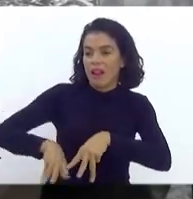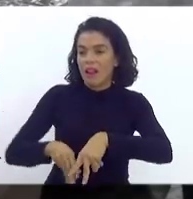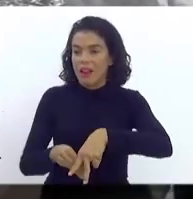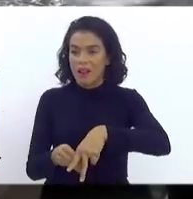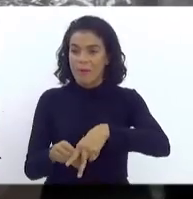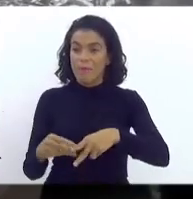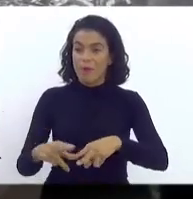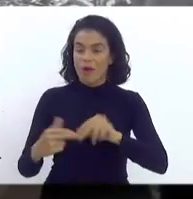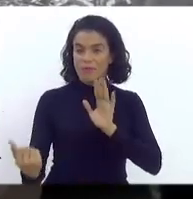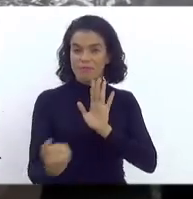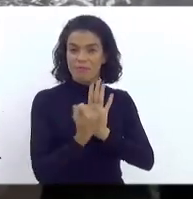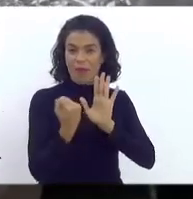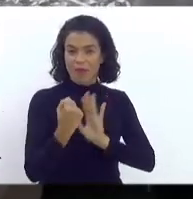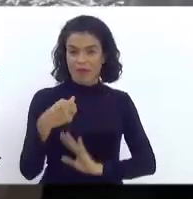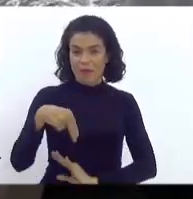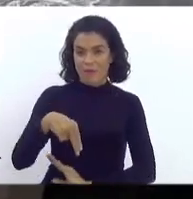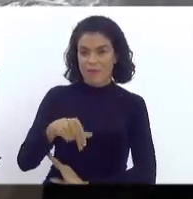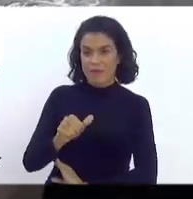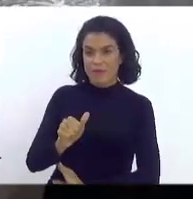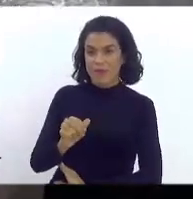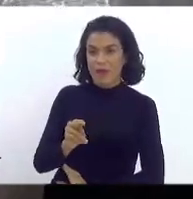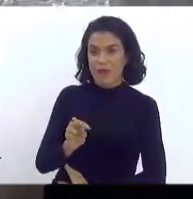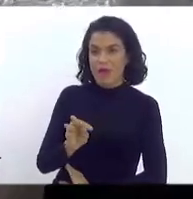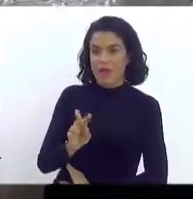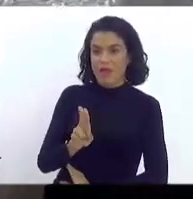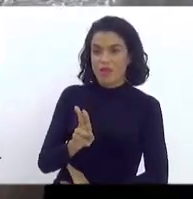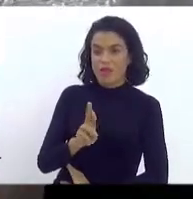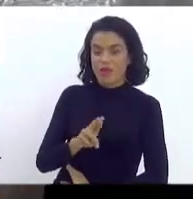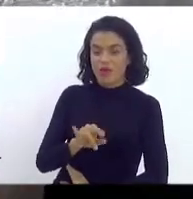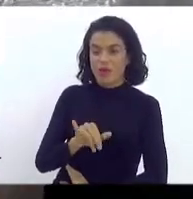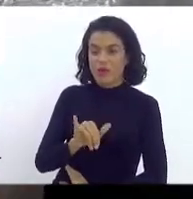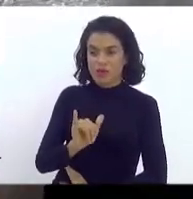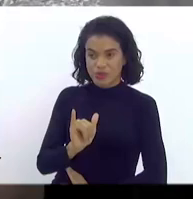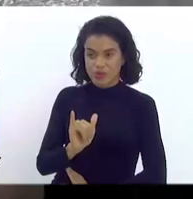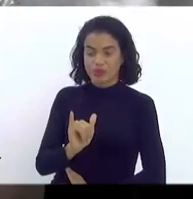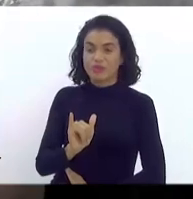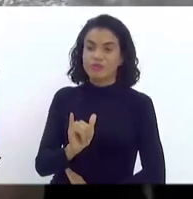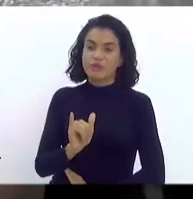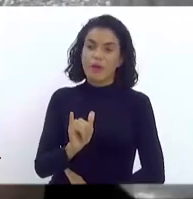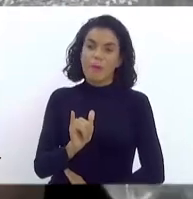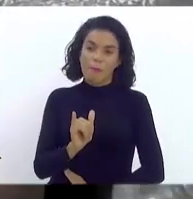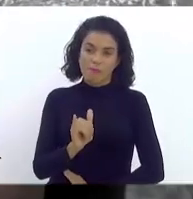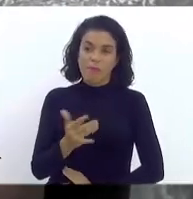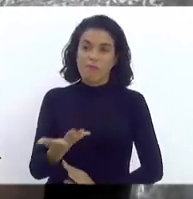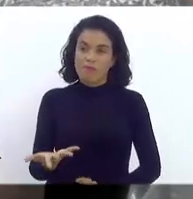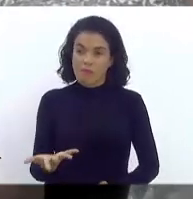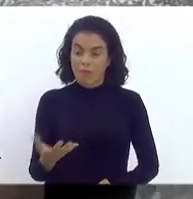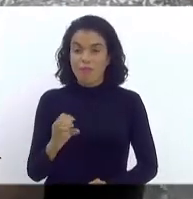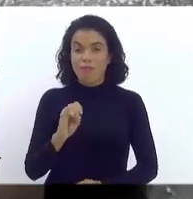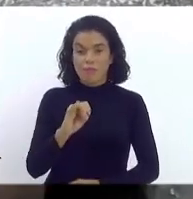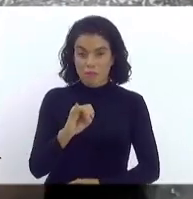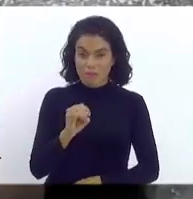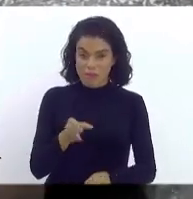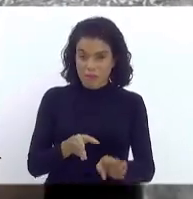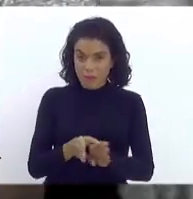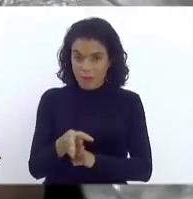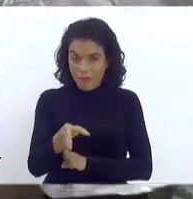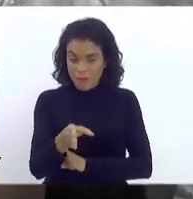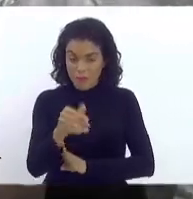marca Naturgy, para justamente fazer esse tipo de venda casada. Então, se vale de recomendação